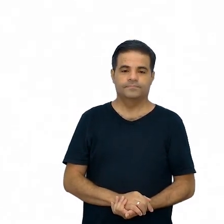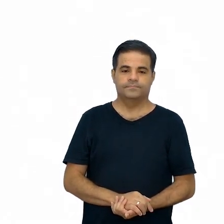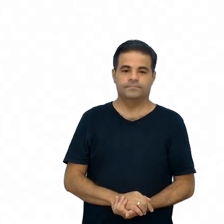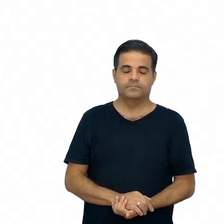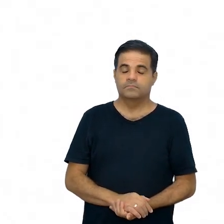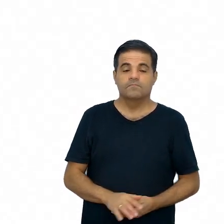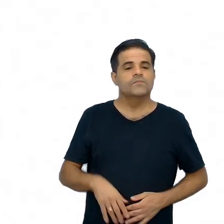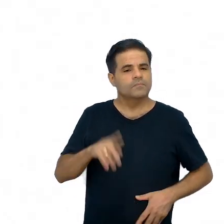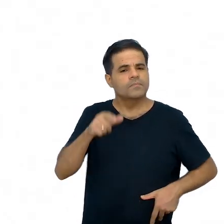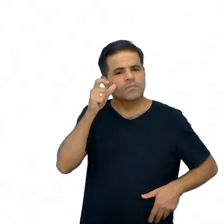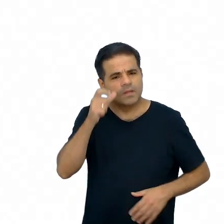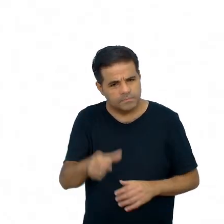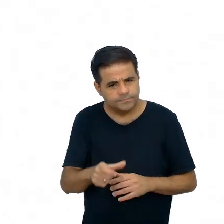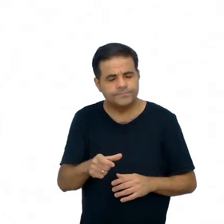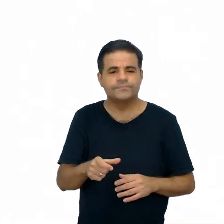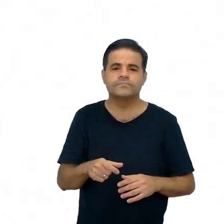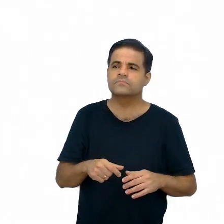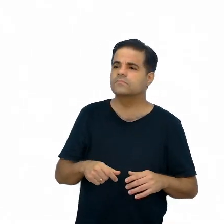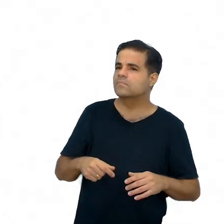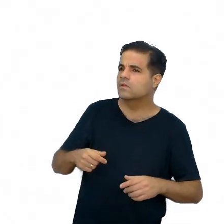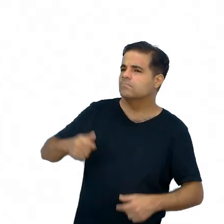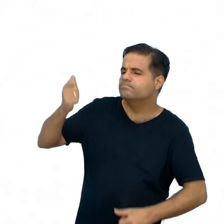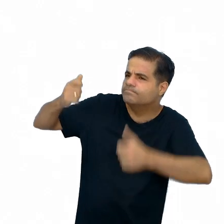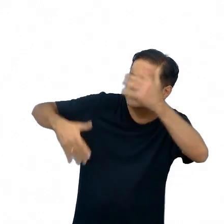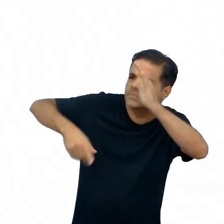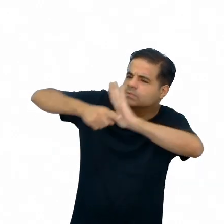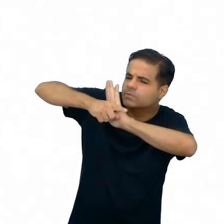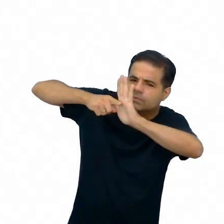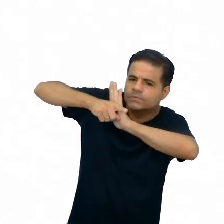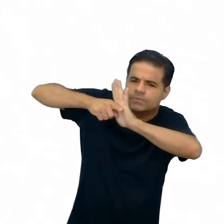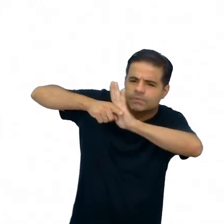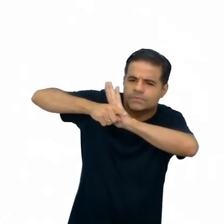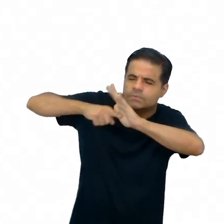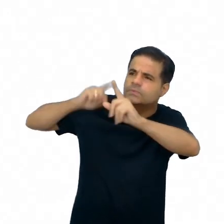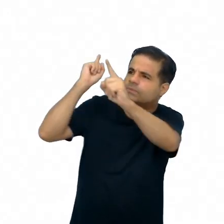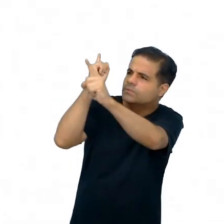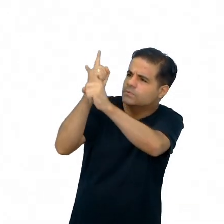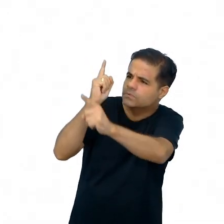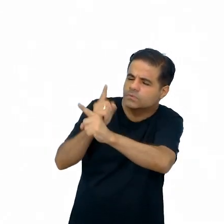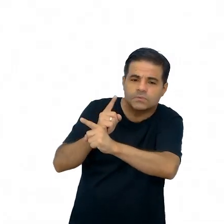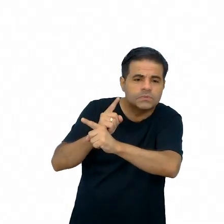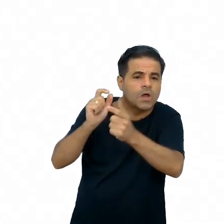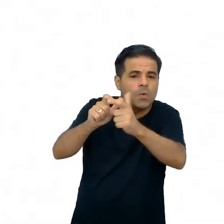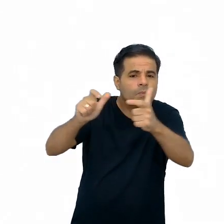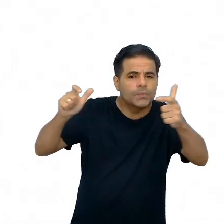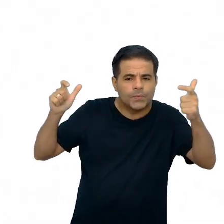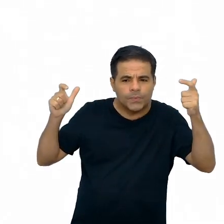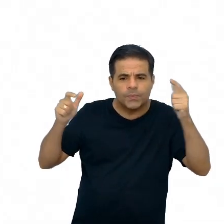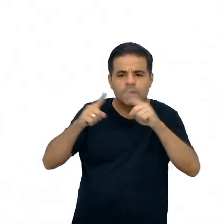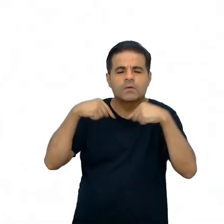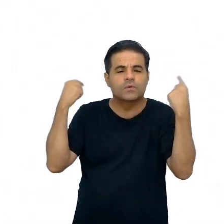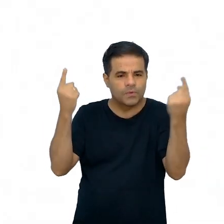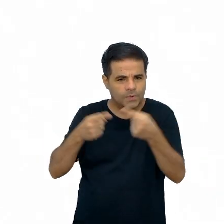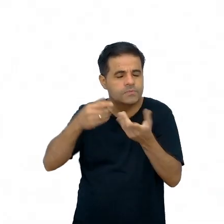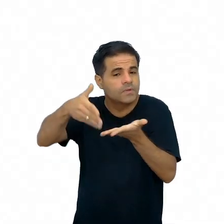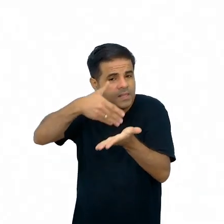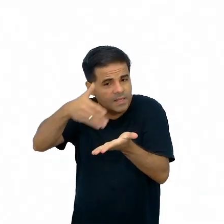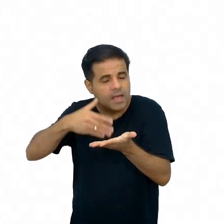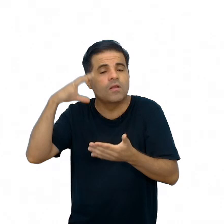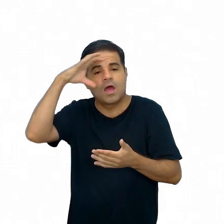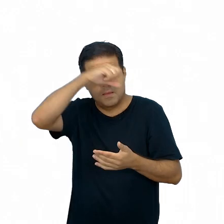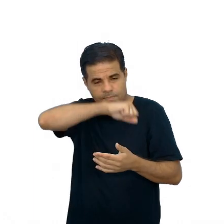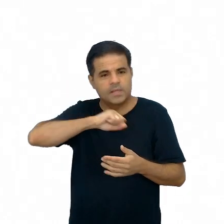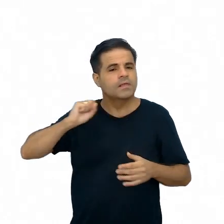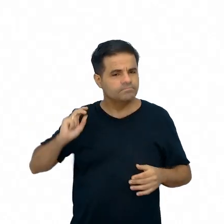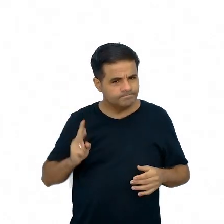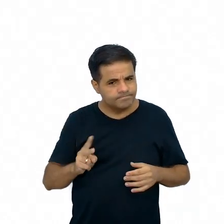Bom, é interessante, tá? A gente está verificando sempre, a estrutura aí do nosso caderno do Aprender